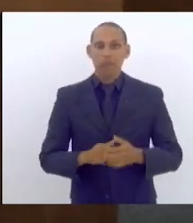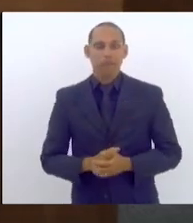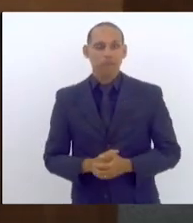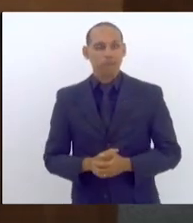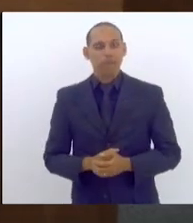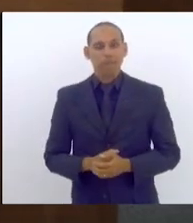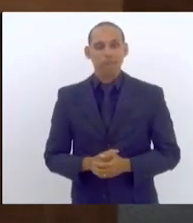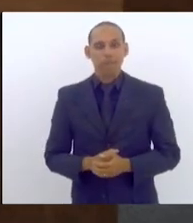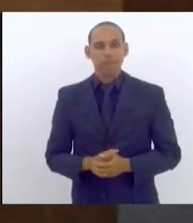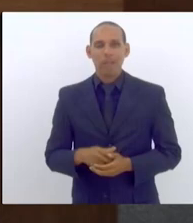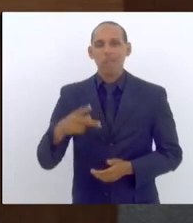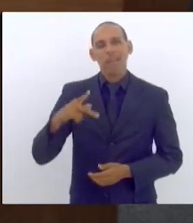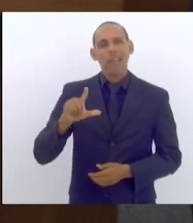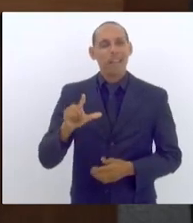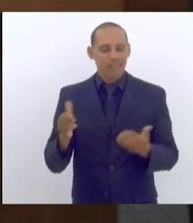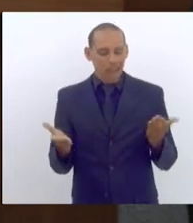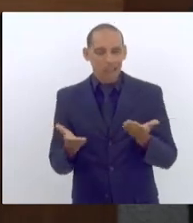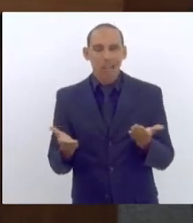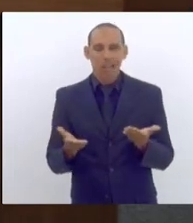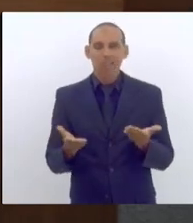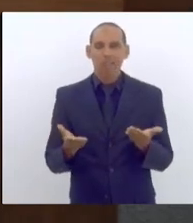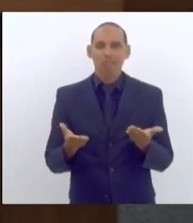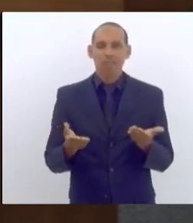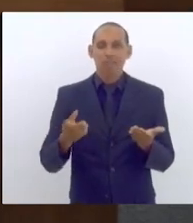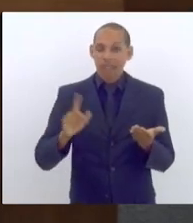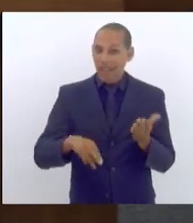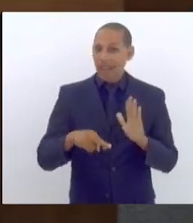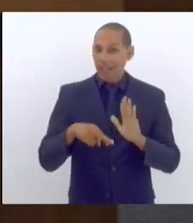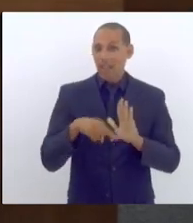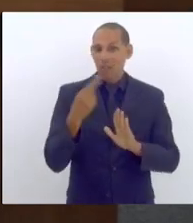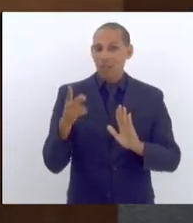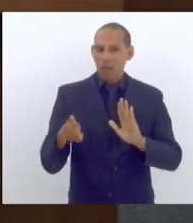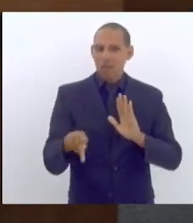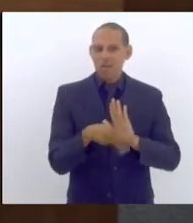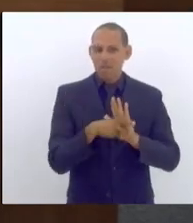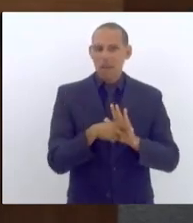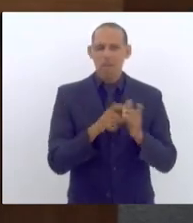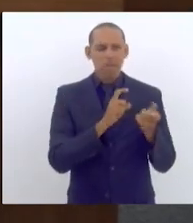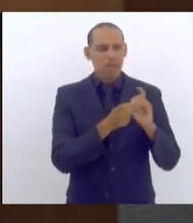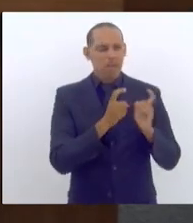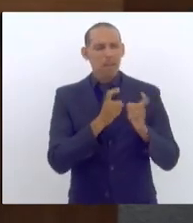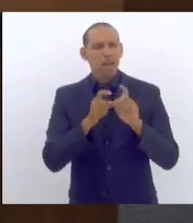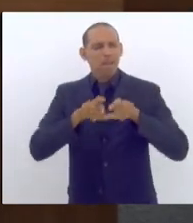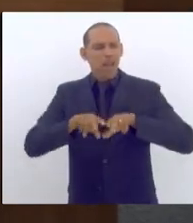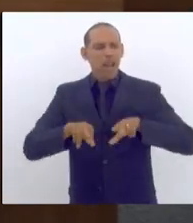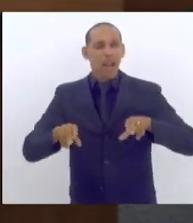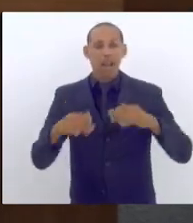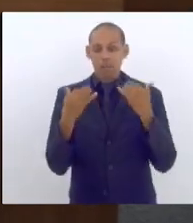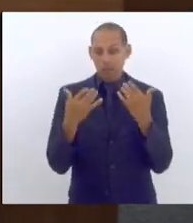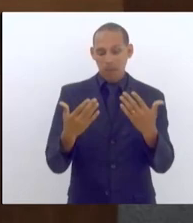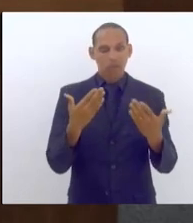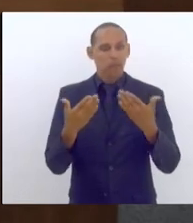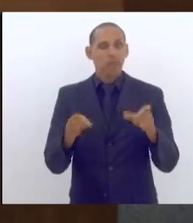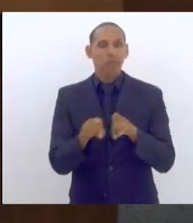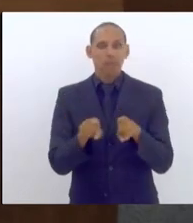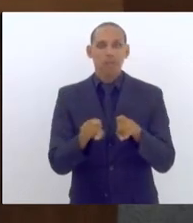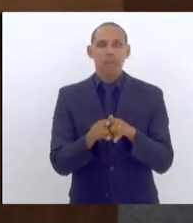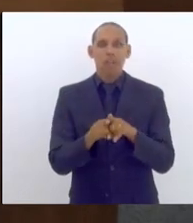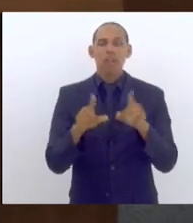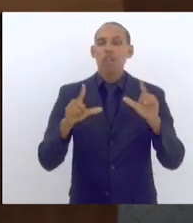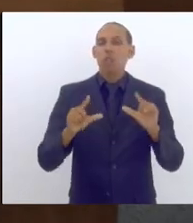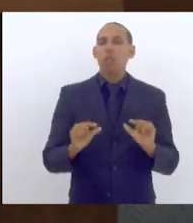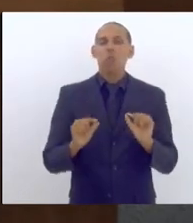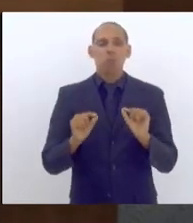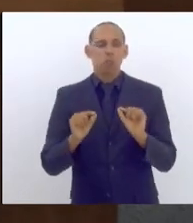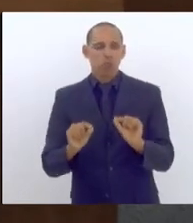esse PL, especificamente, que foi uma resolução de várias reuniões, várias audiências, ele tende a diminuir,